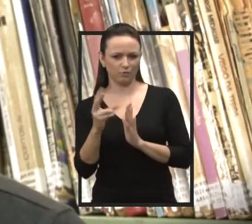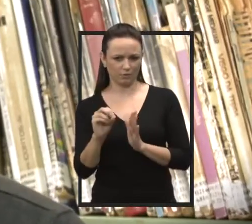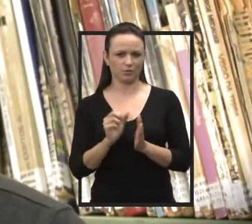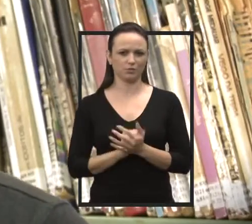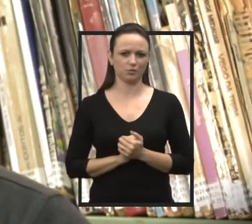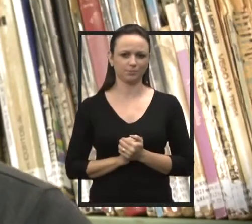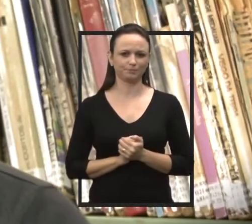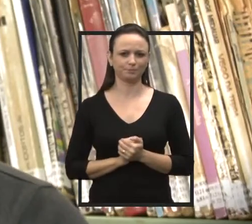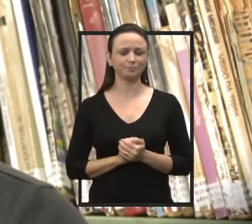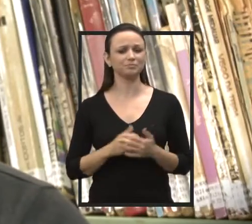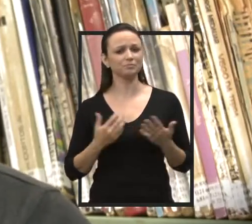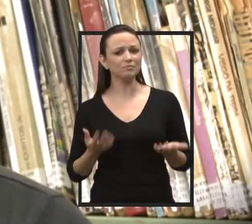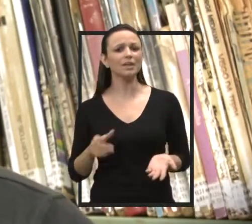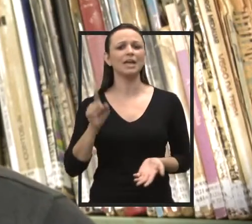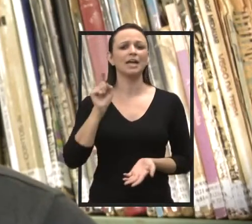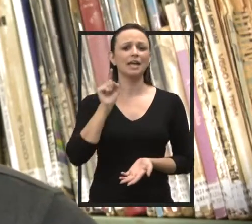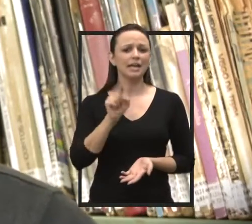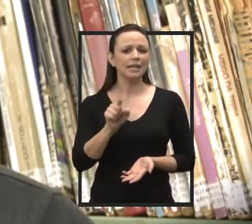século XX.